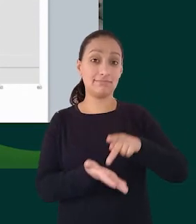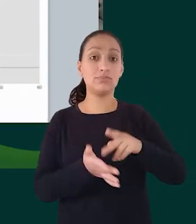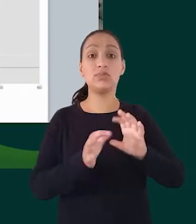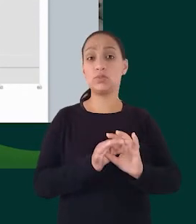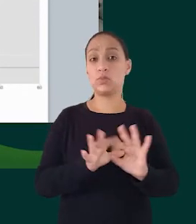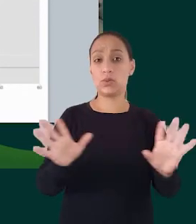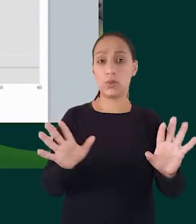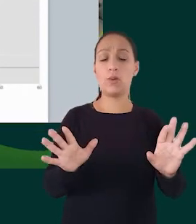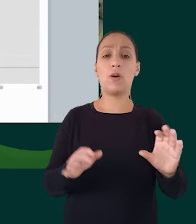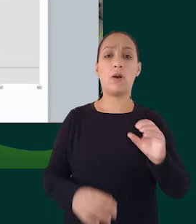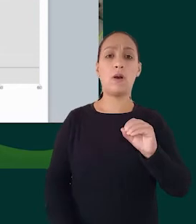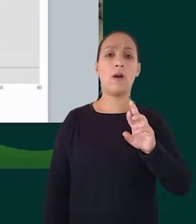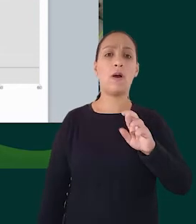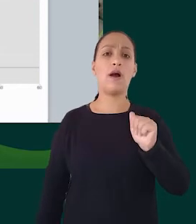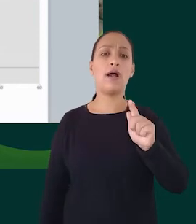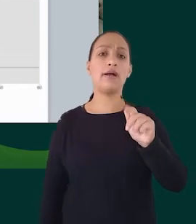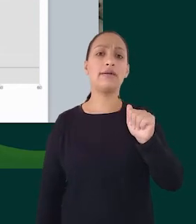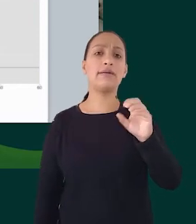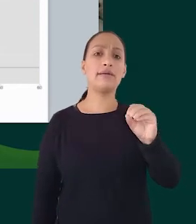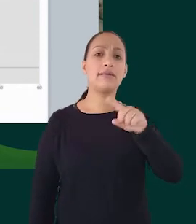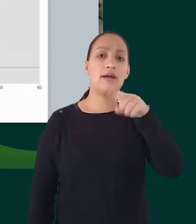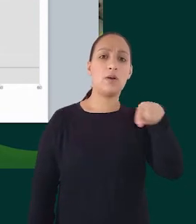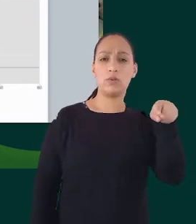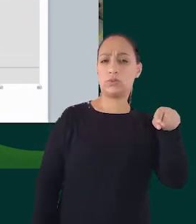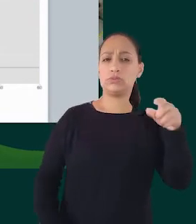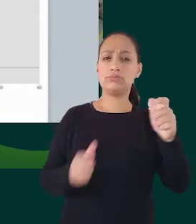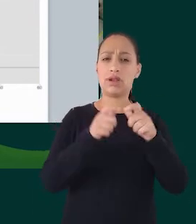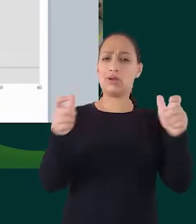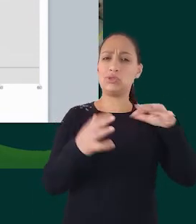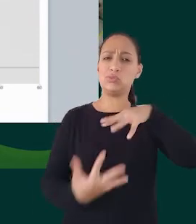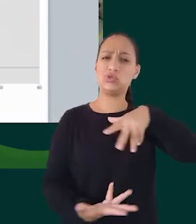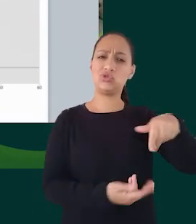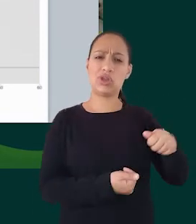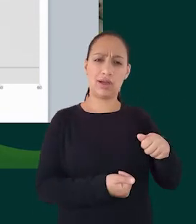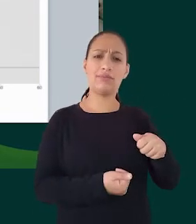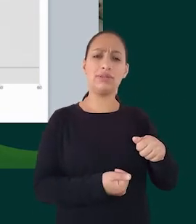disponibilizados por um órgão muito grande, mundial.